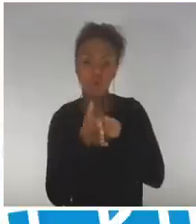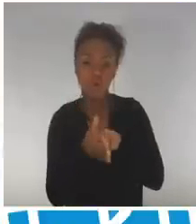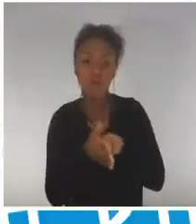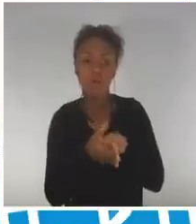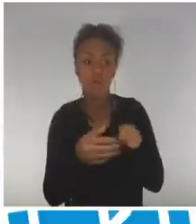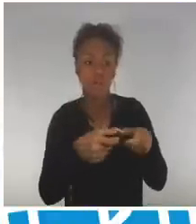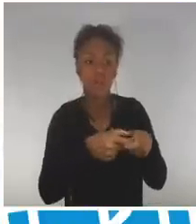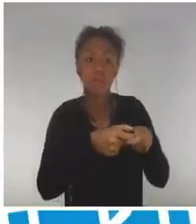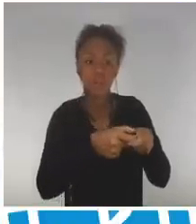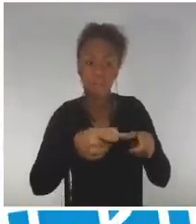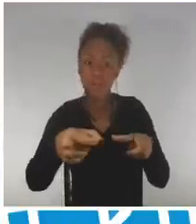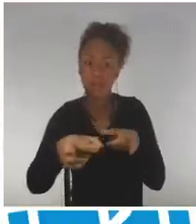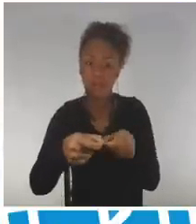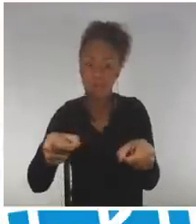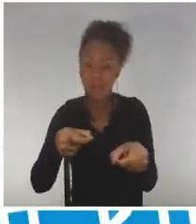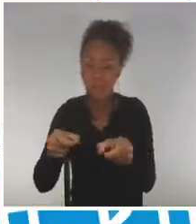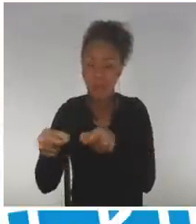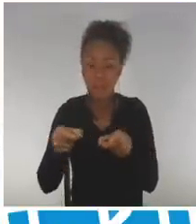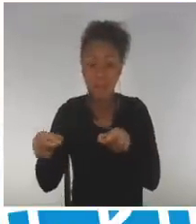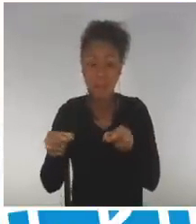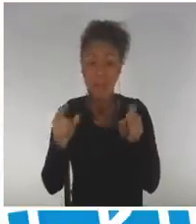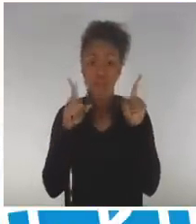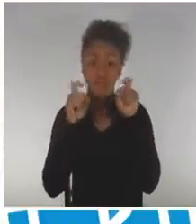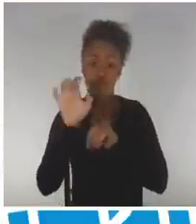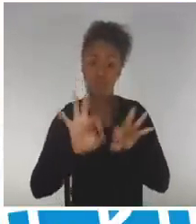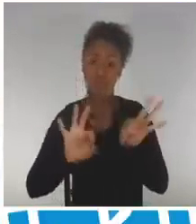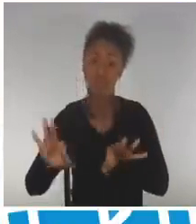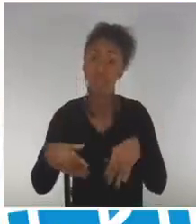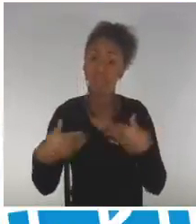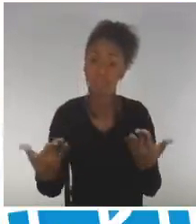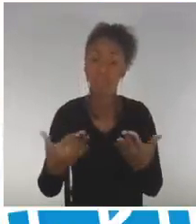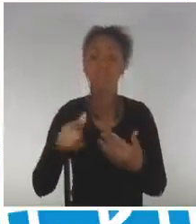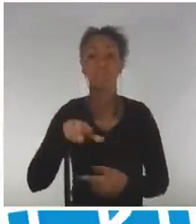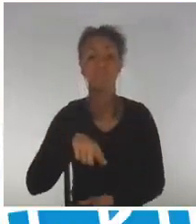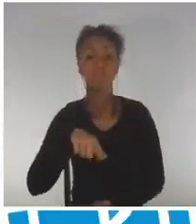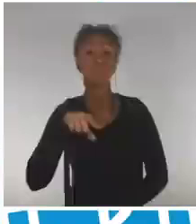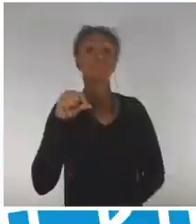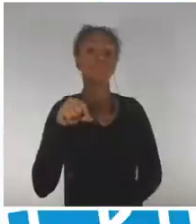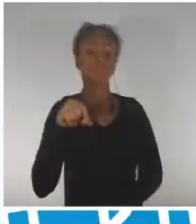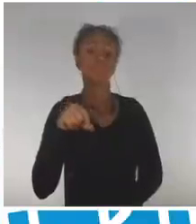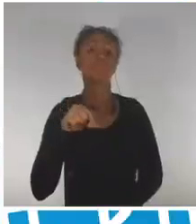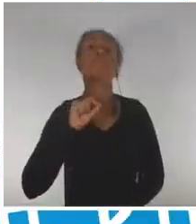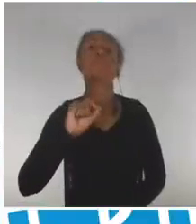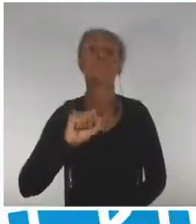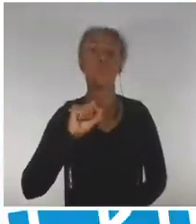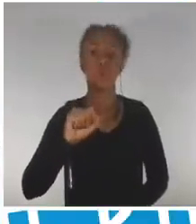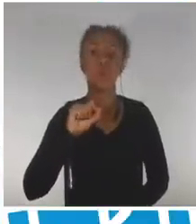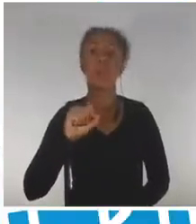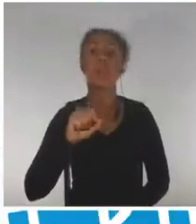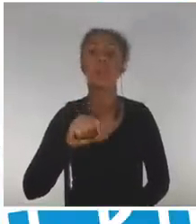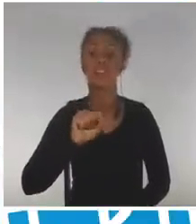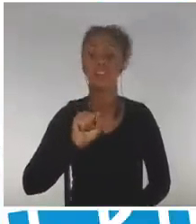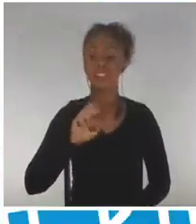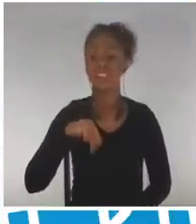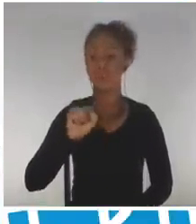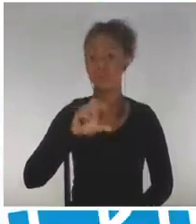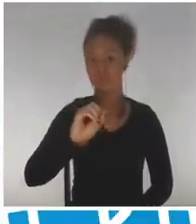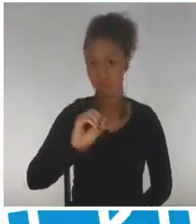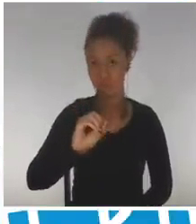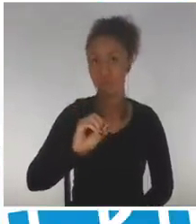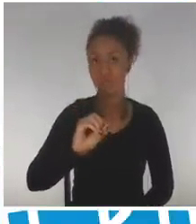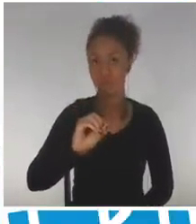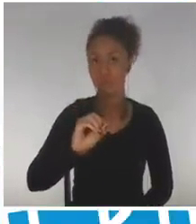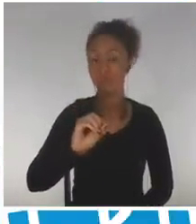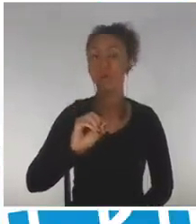da amostra, eles optavam por um SAEB censitário com IDEB